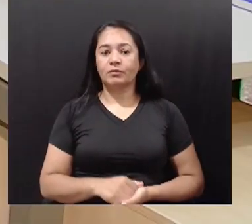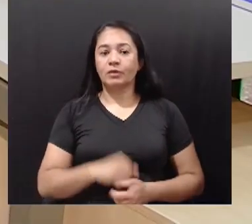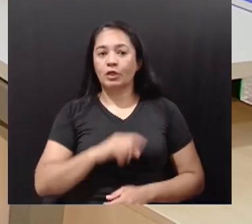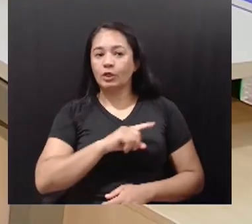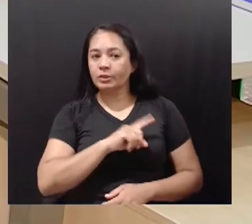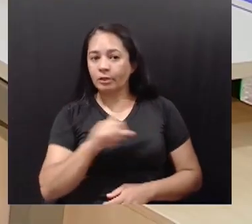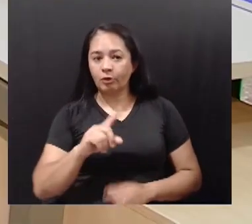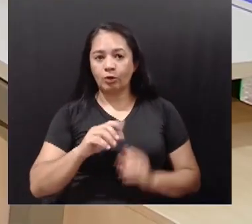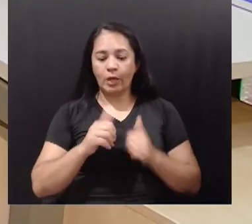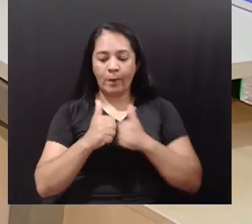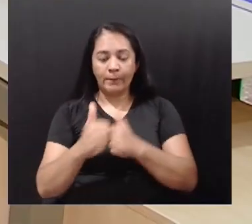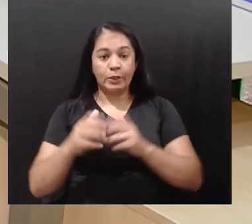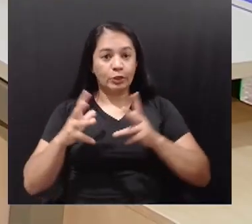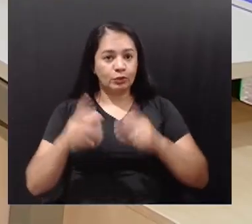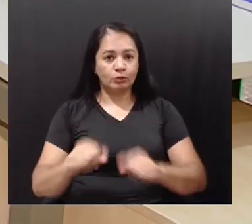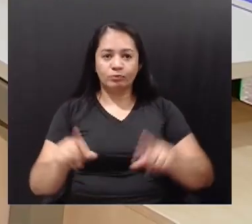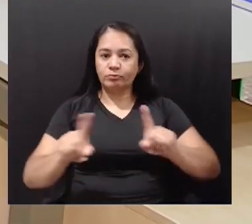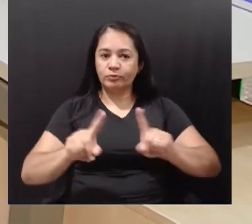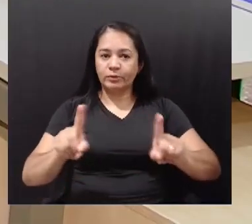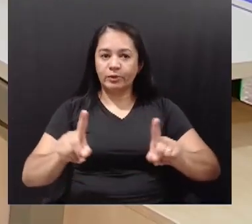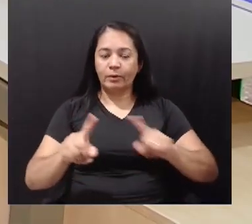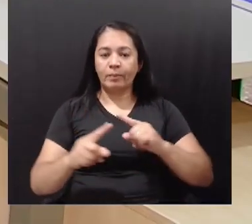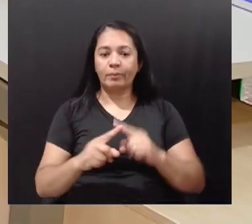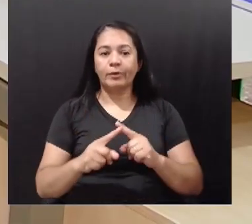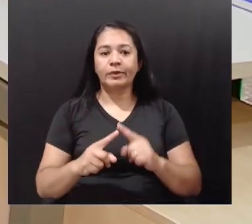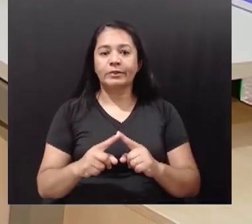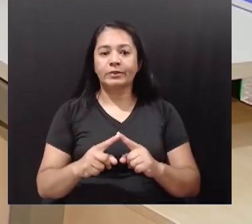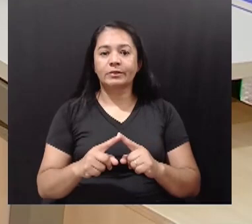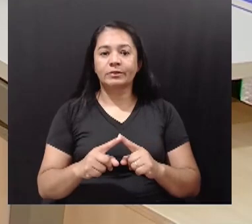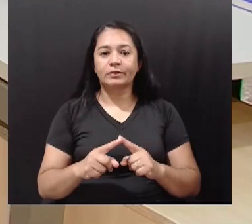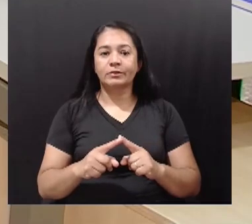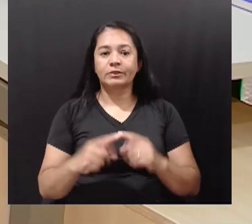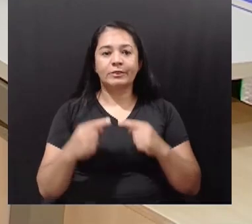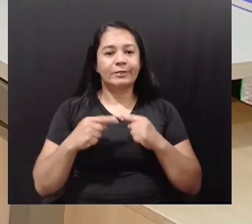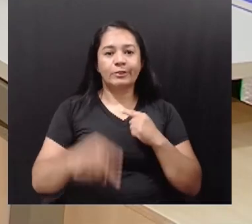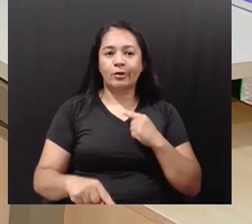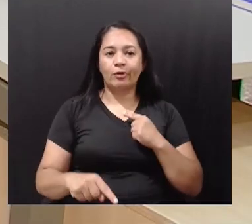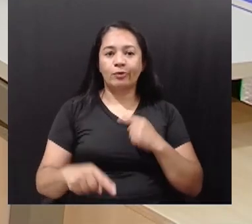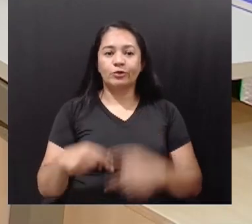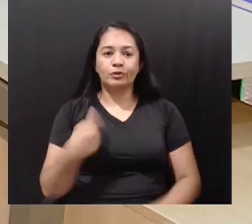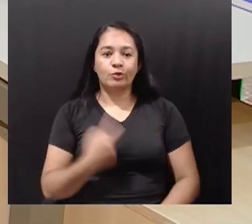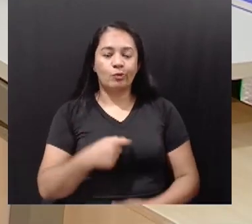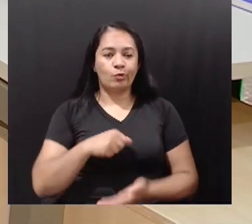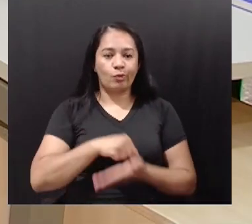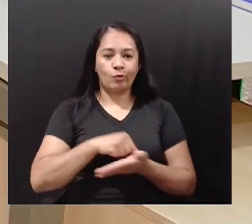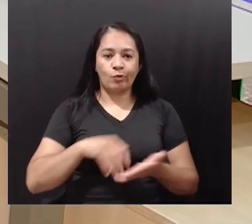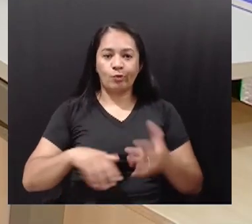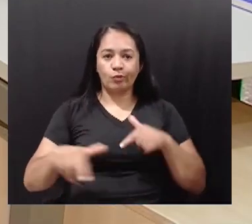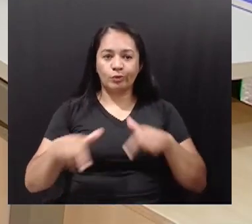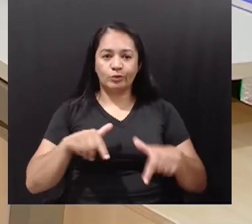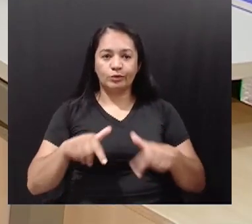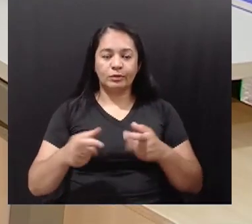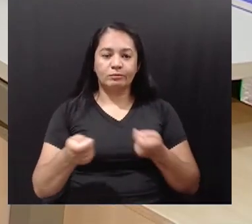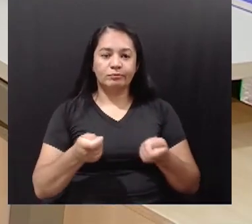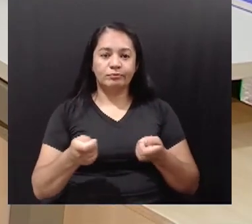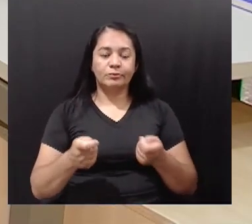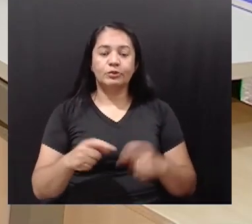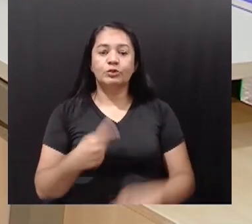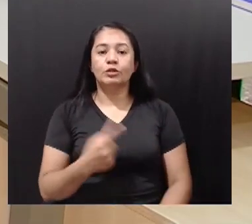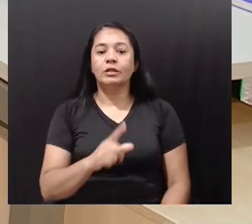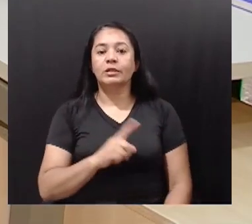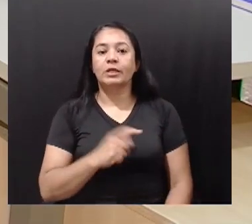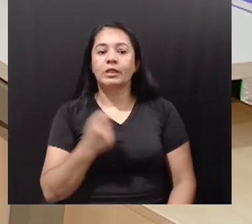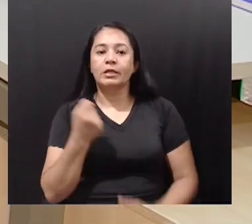contratos da casa, que até nem é condizente com a atividade de controle interno. A gente tem alguns norteadores,